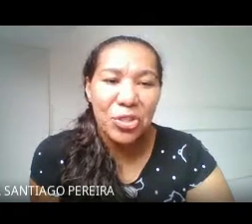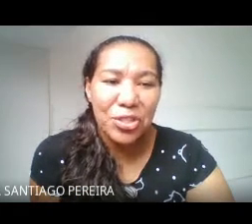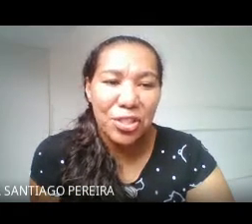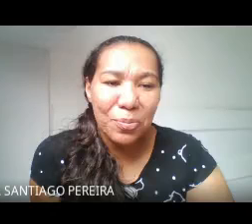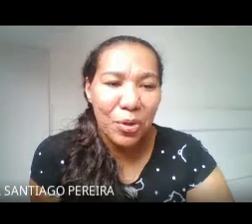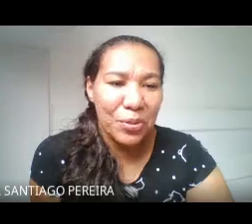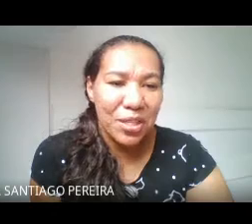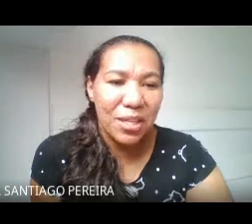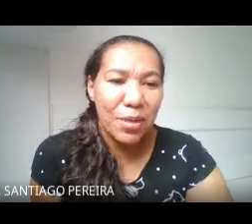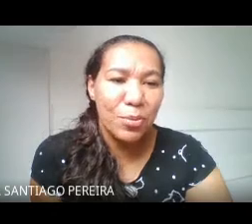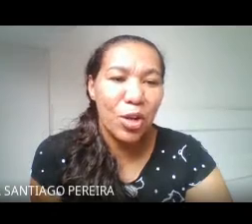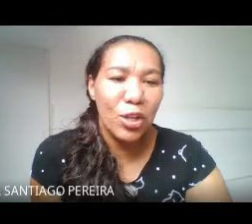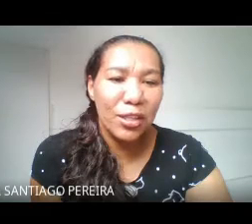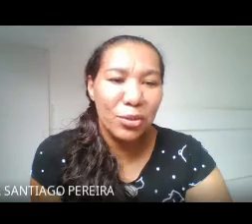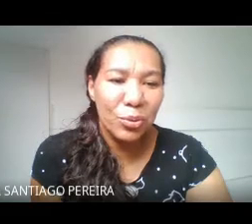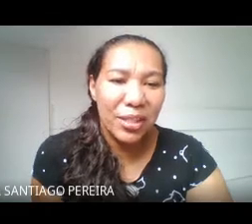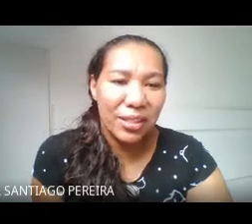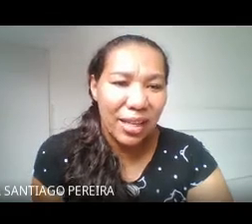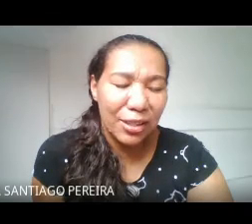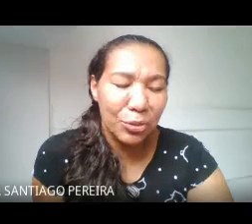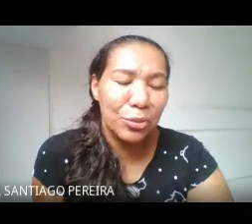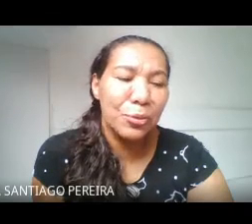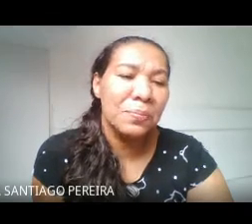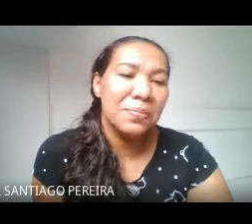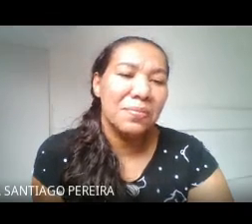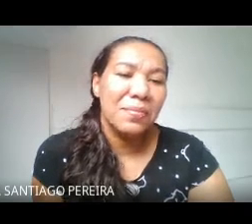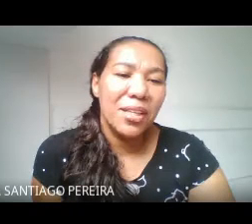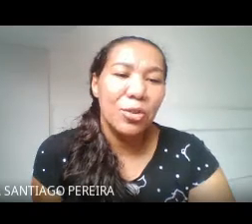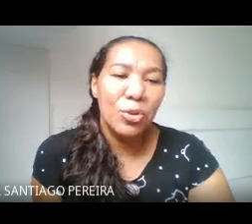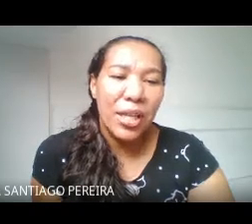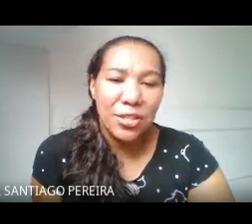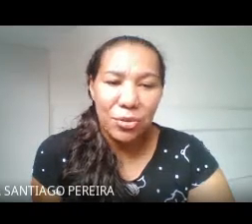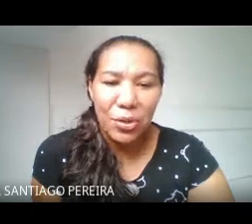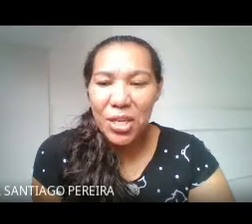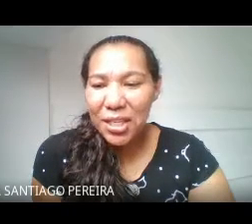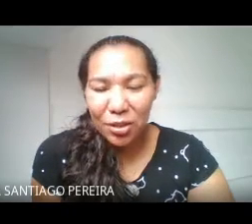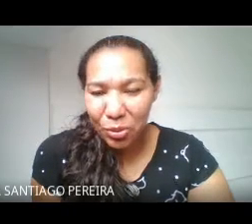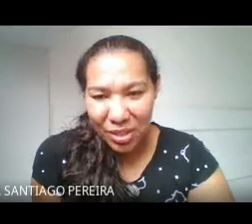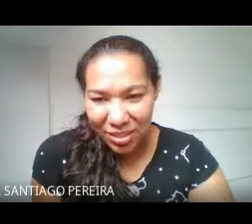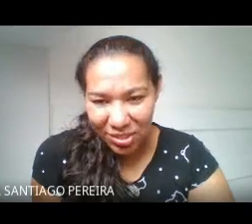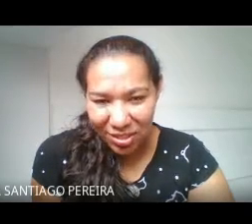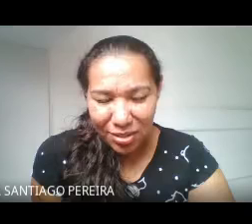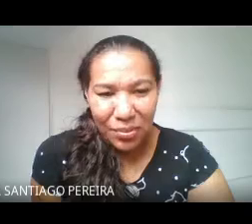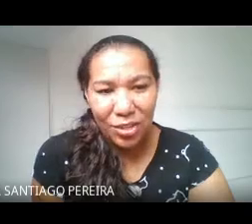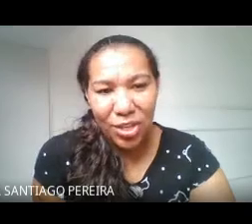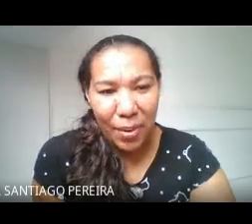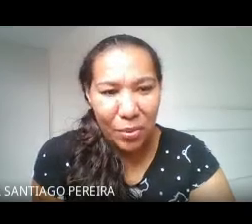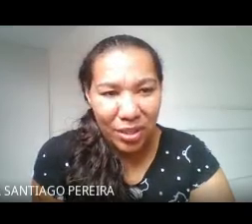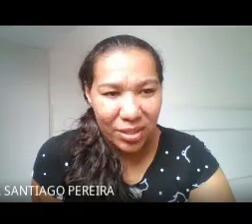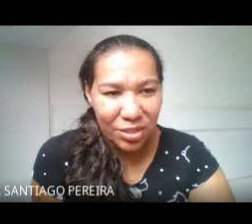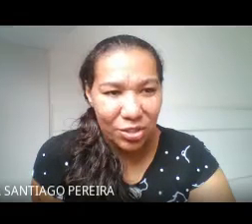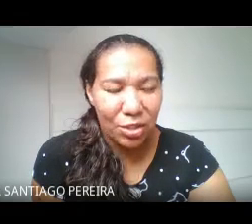esse gostinho, porque eu sei que mesmo eu colocando o link lá no Classroom, eu sei que nem todos assistiram, acho